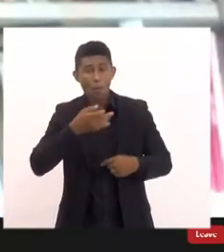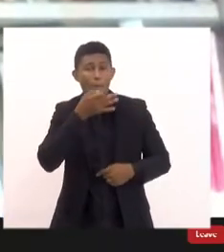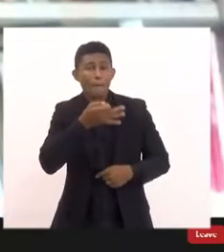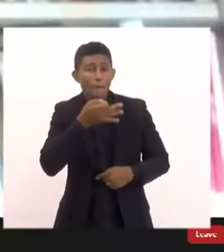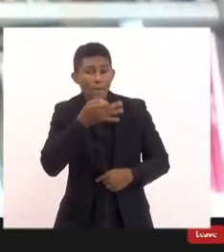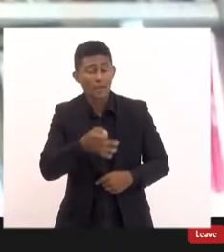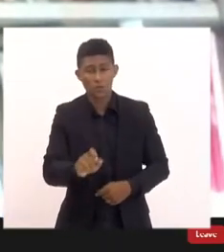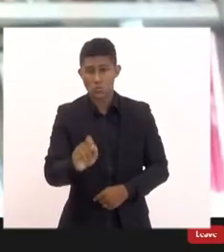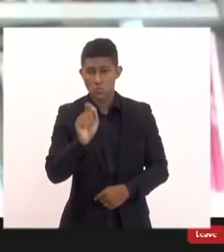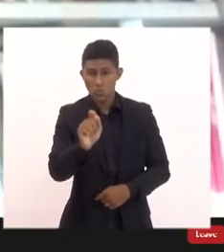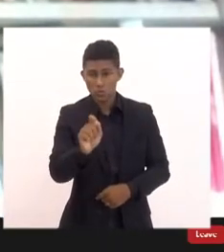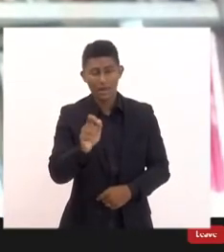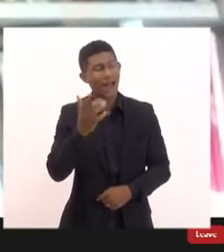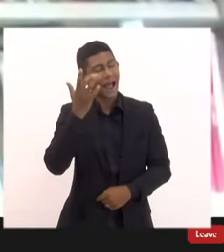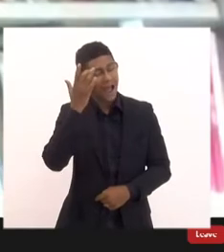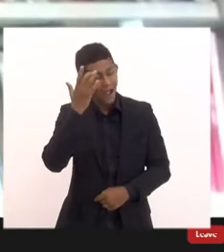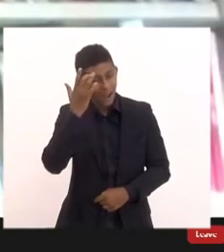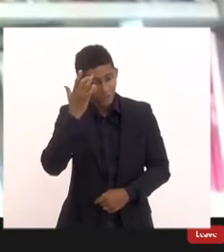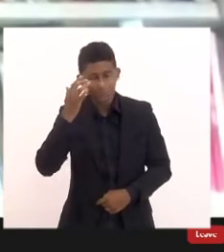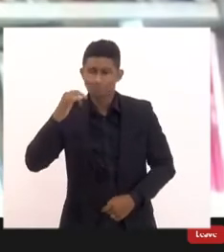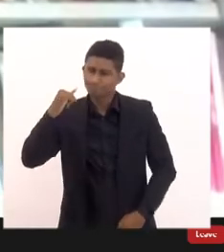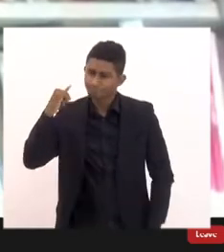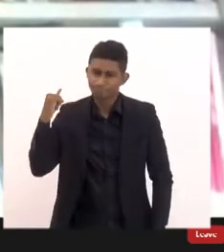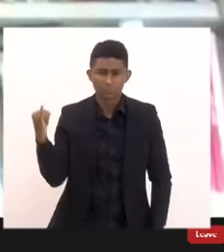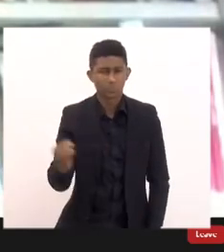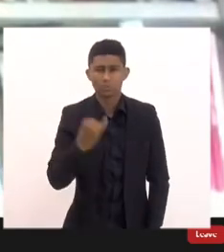nós importa que